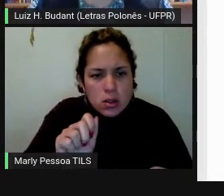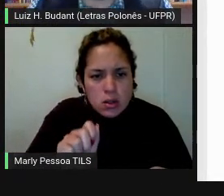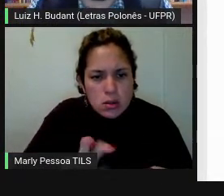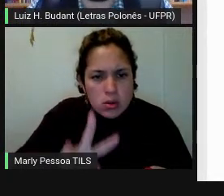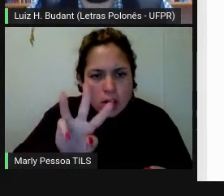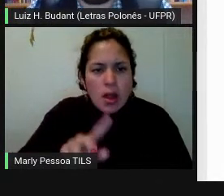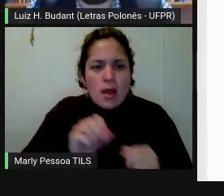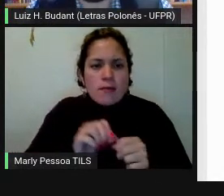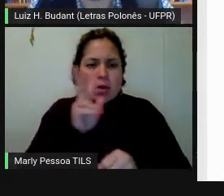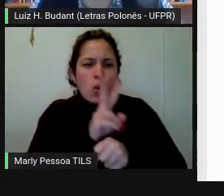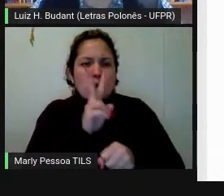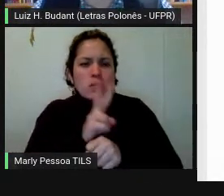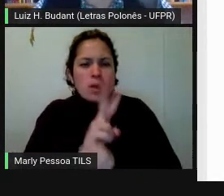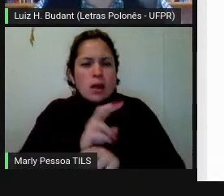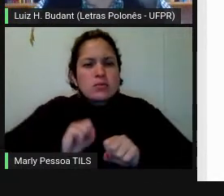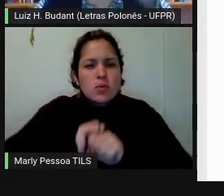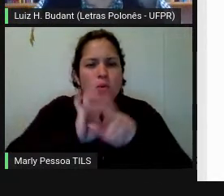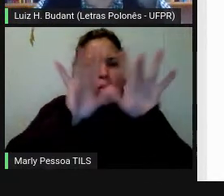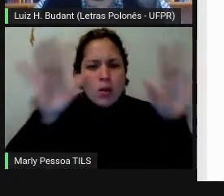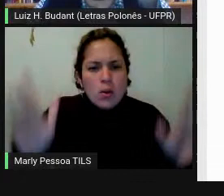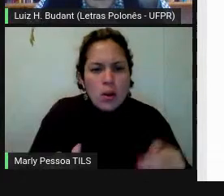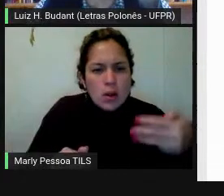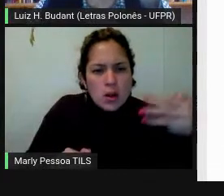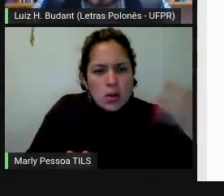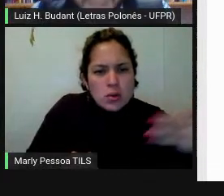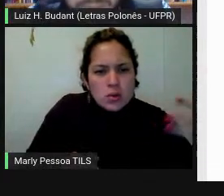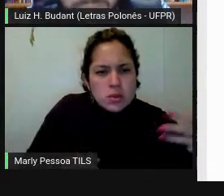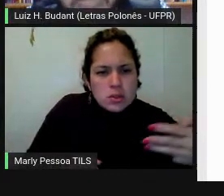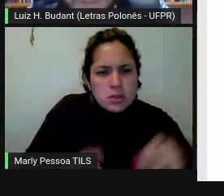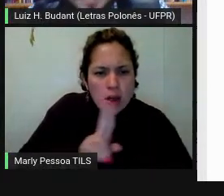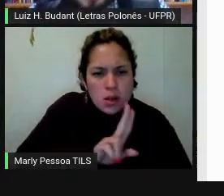proteja a glória. O terceiro nome,